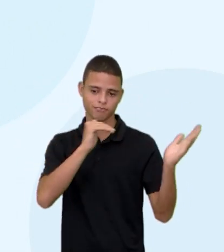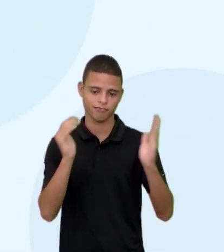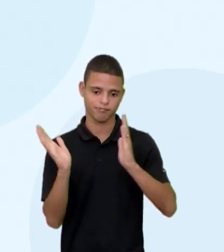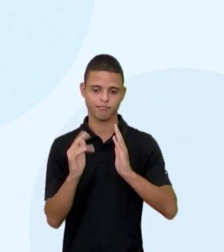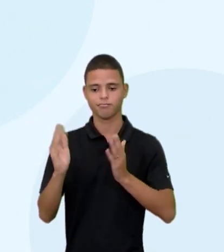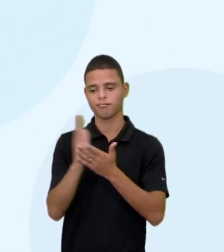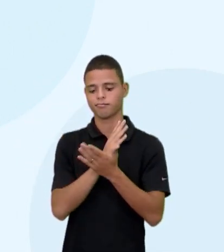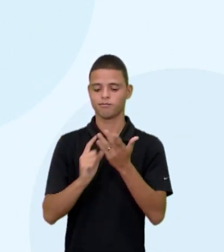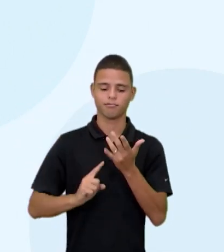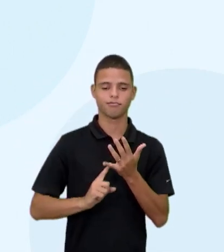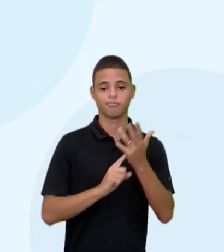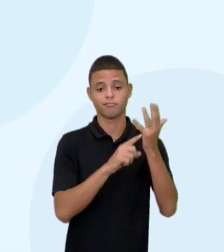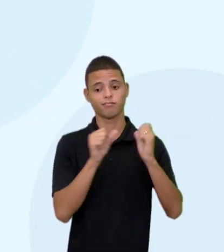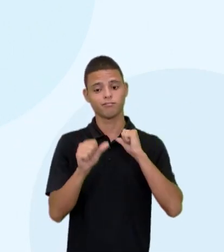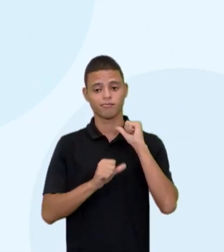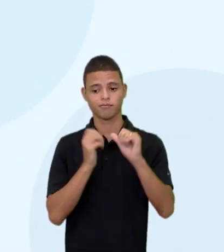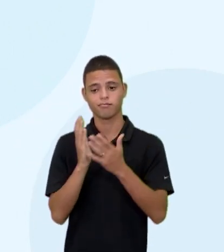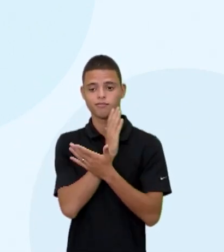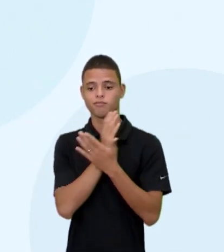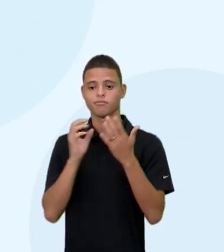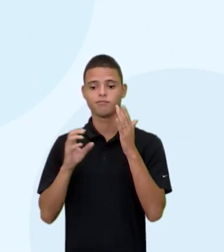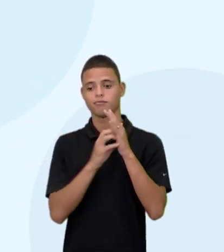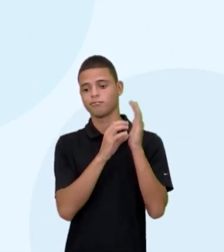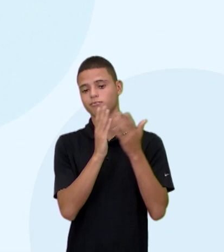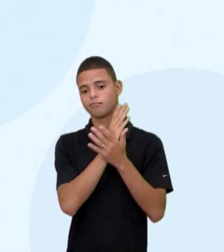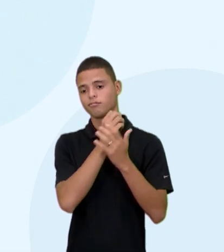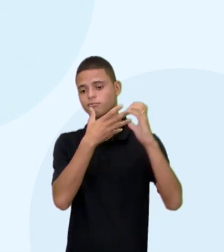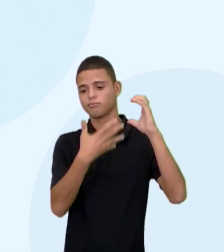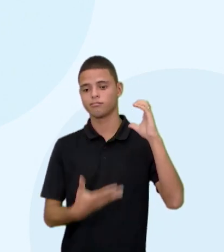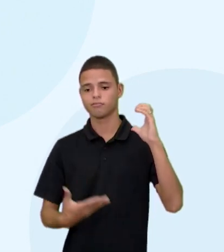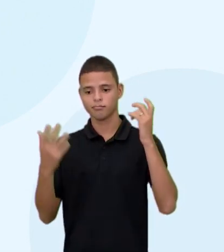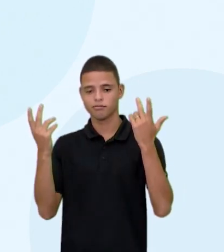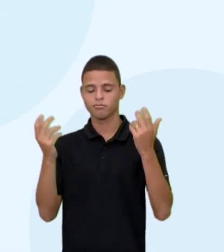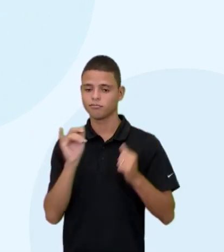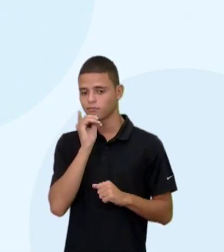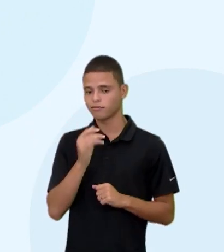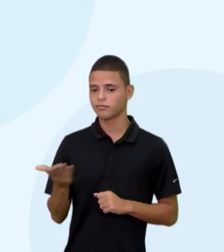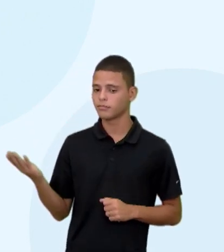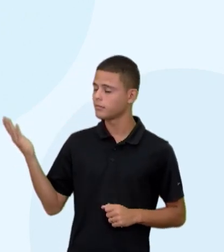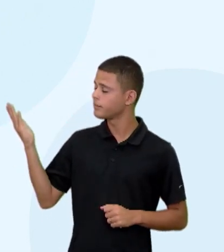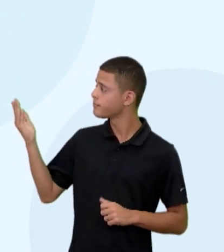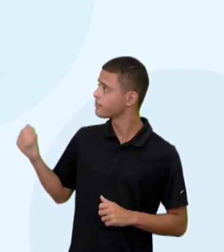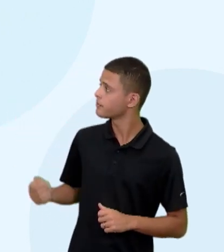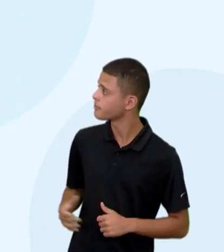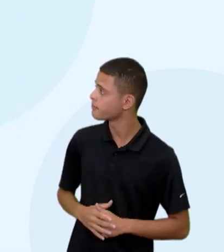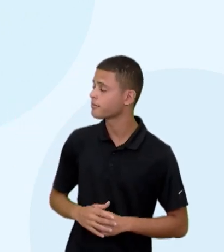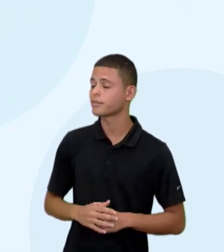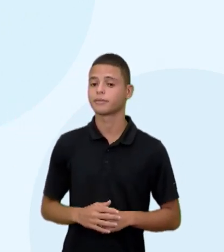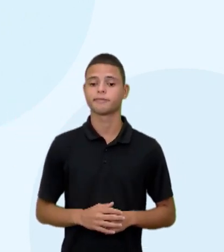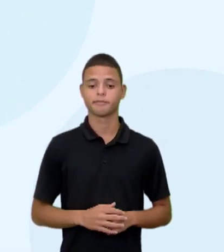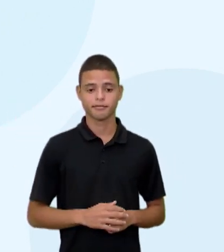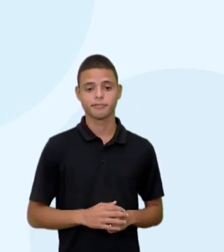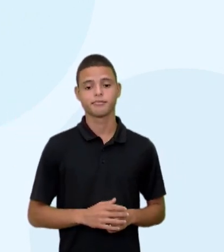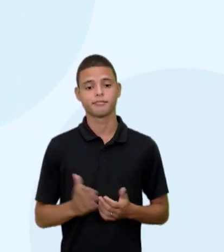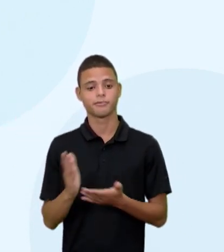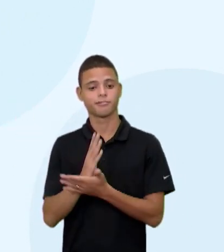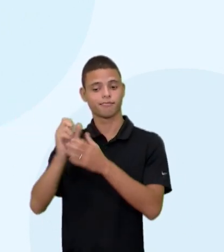alteram características naturais de maneira decisiva, combustíveis fósseis, né, os episódios de